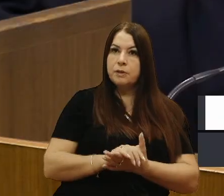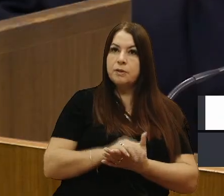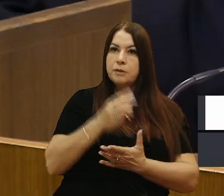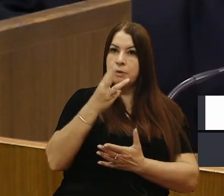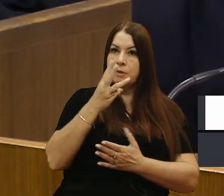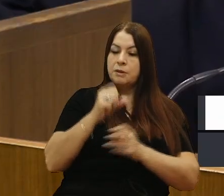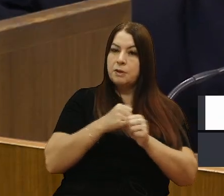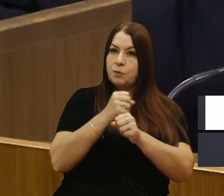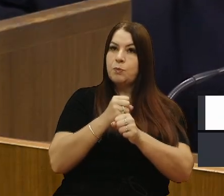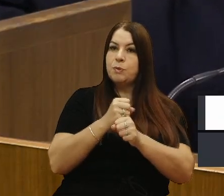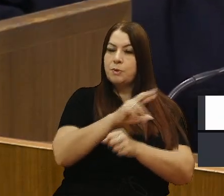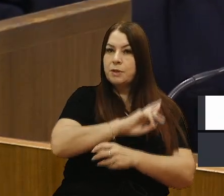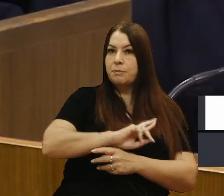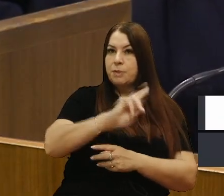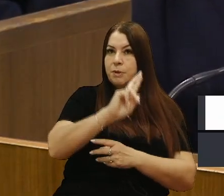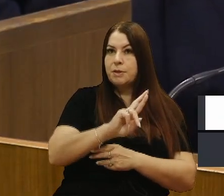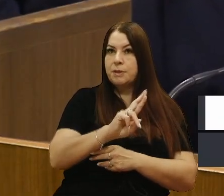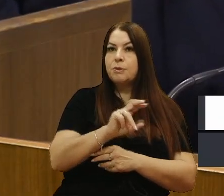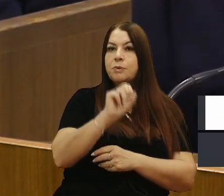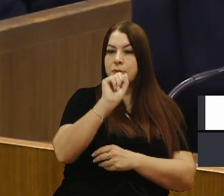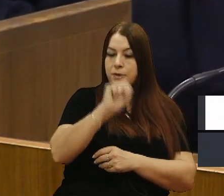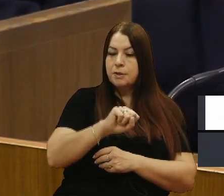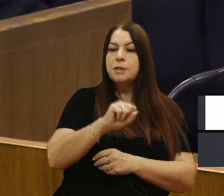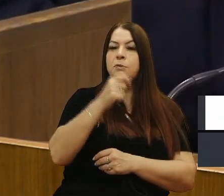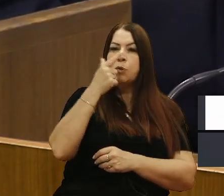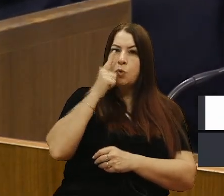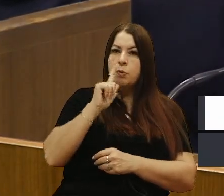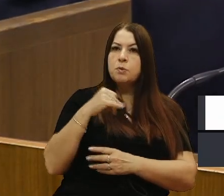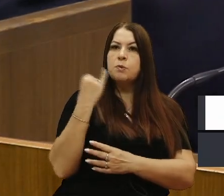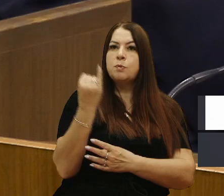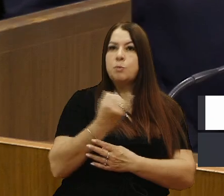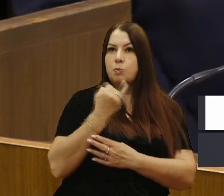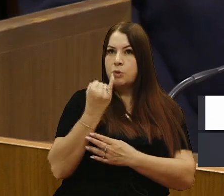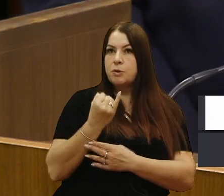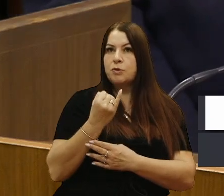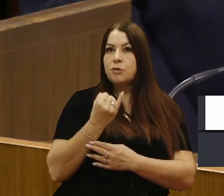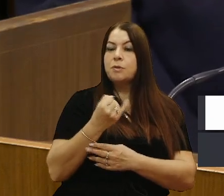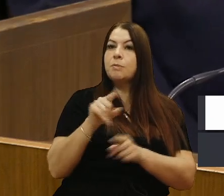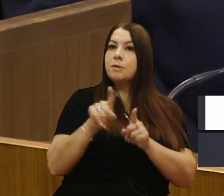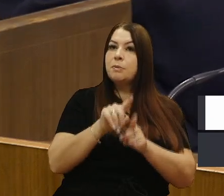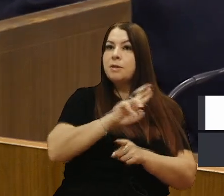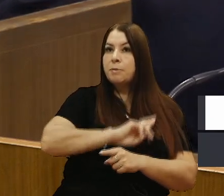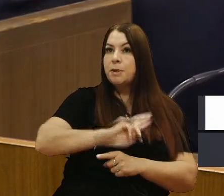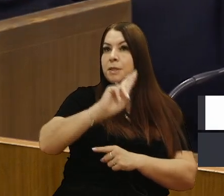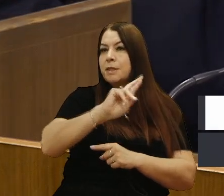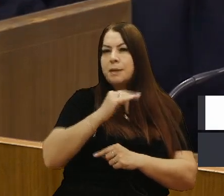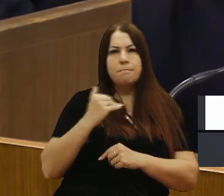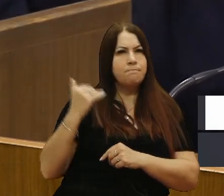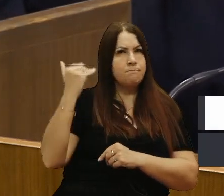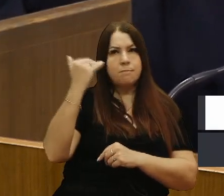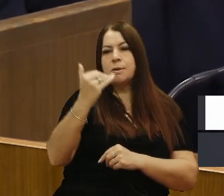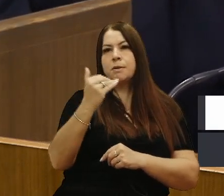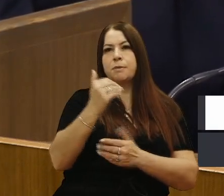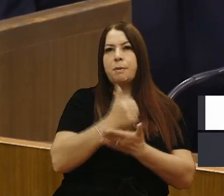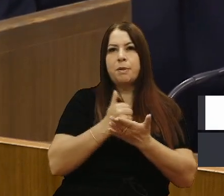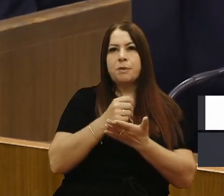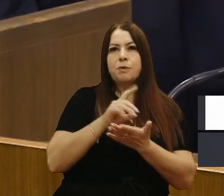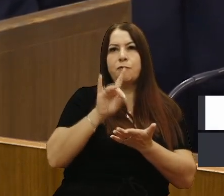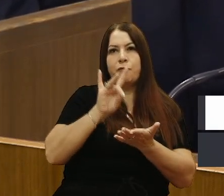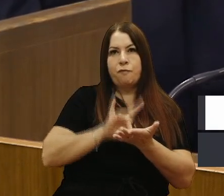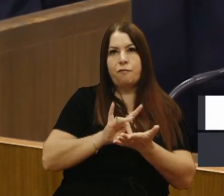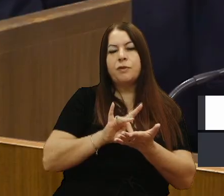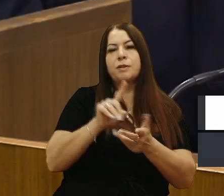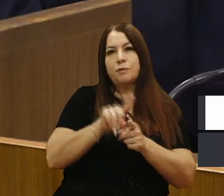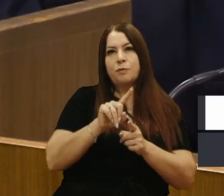30 anos representam, sim, uma conquista significativa, mas representam, acima de tudo, uma base sólida para o